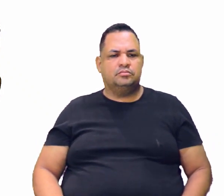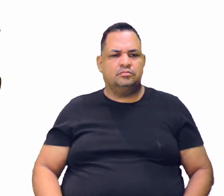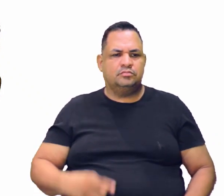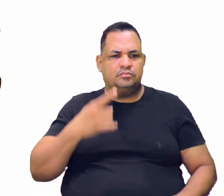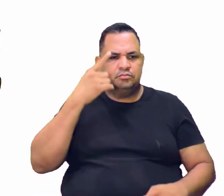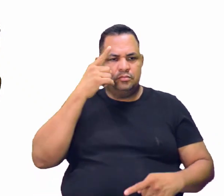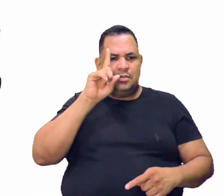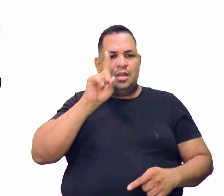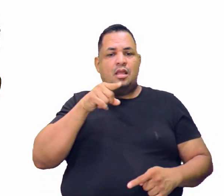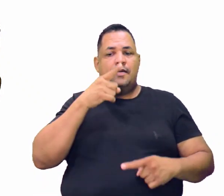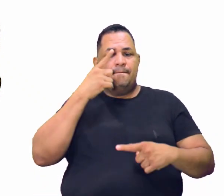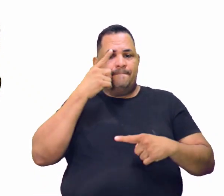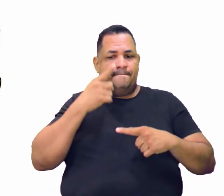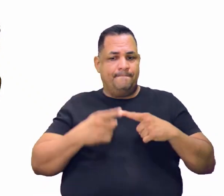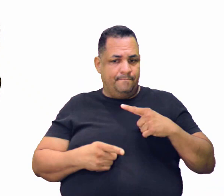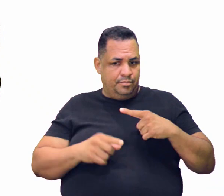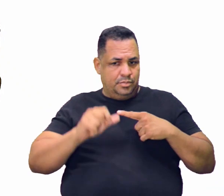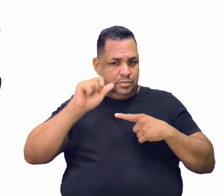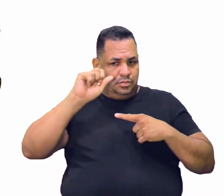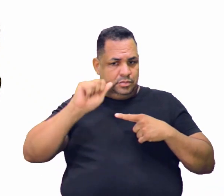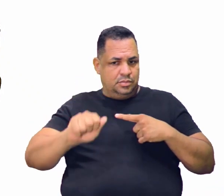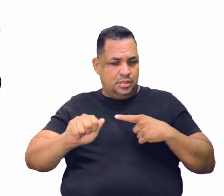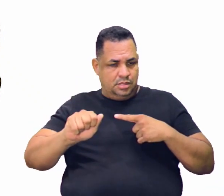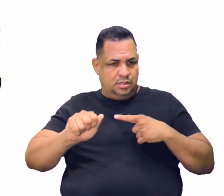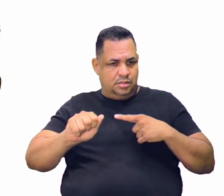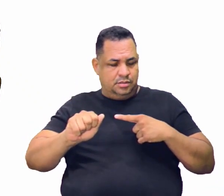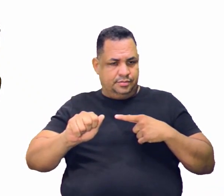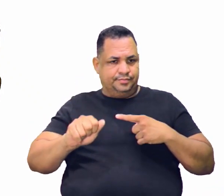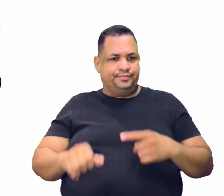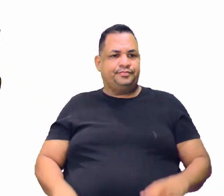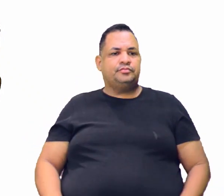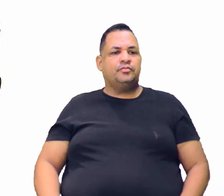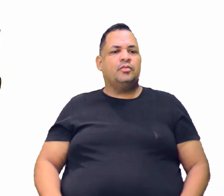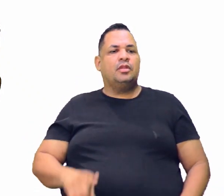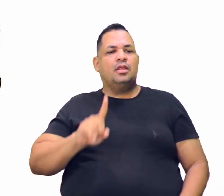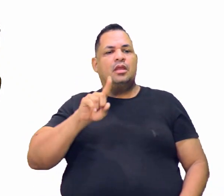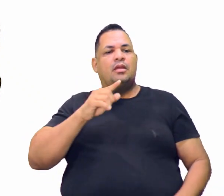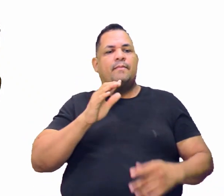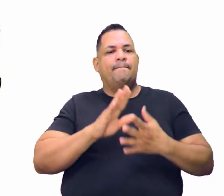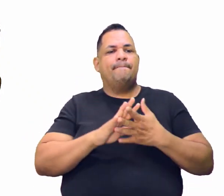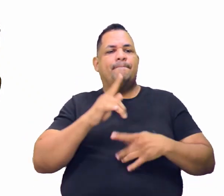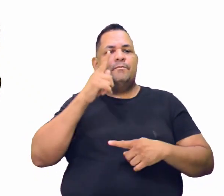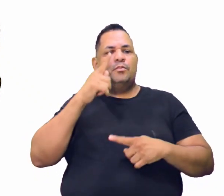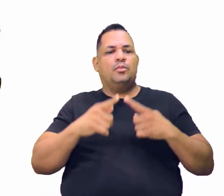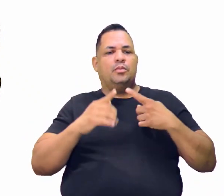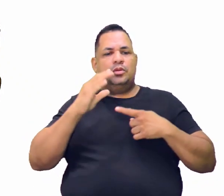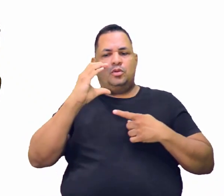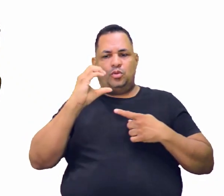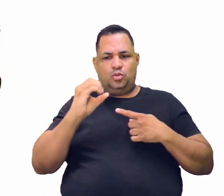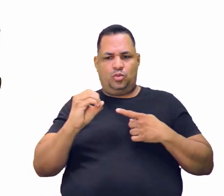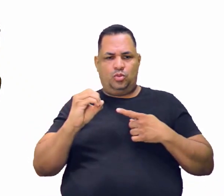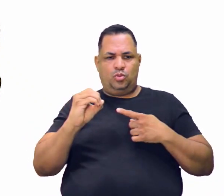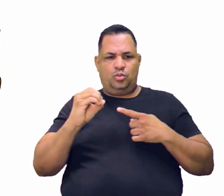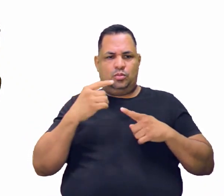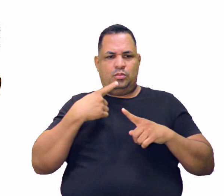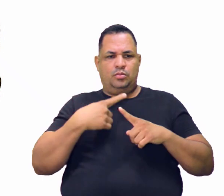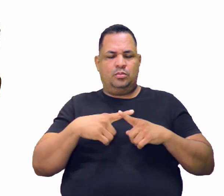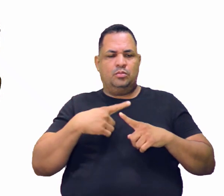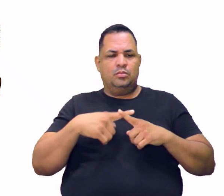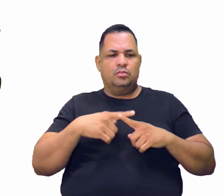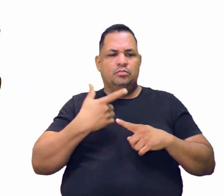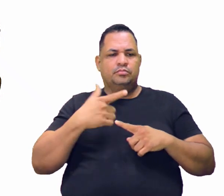a entrada de pessoas estranhas. Agora, é proibido a entrada de pessoas estranhas. Por que ficou proibido? Porque aqui não